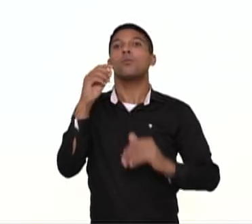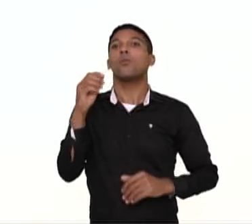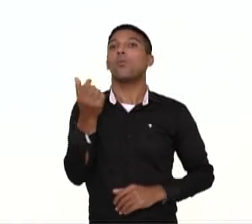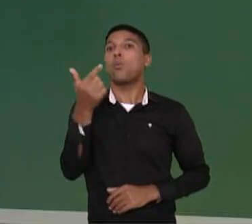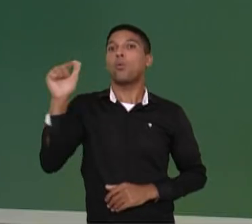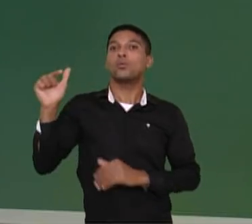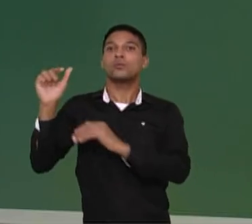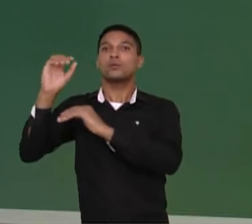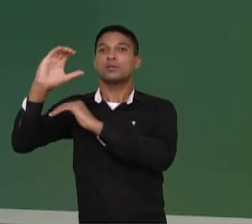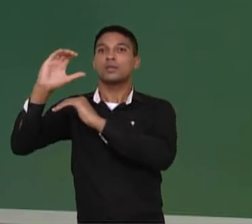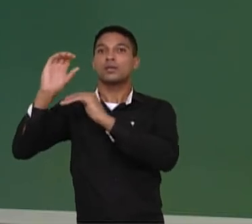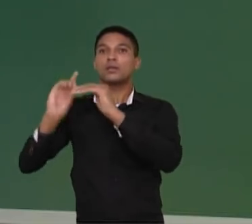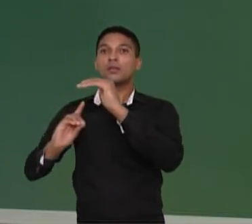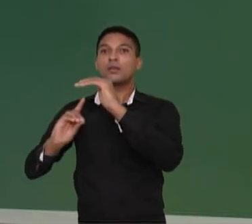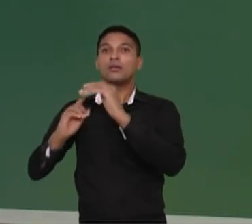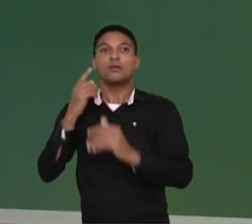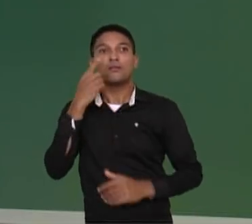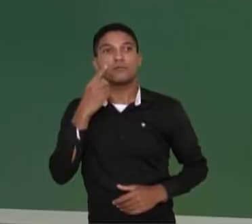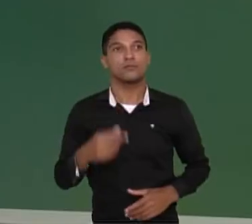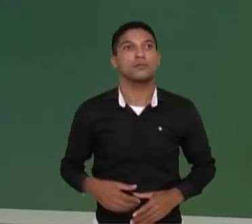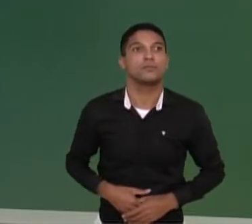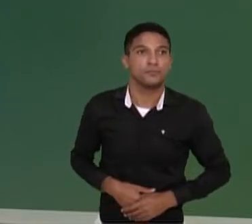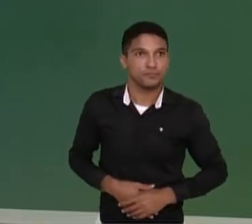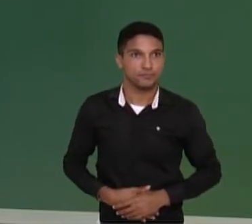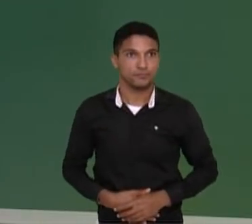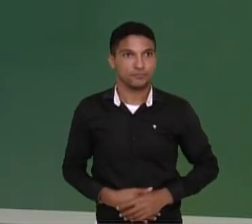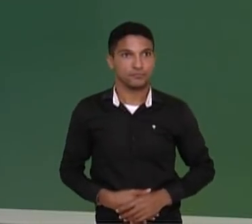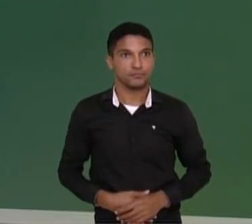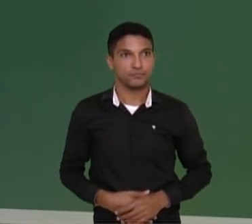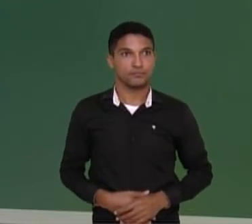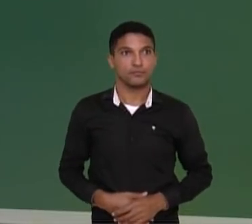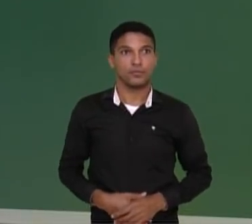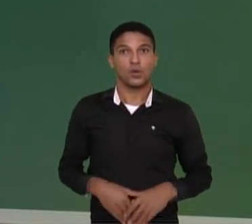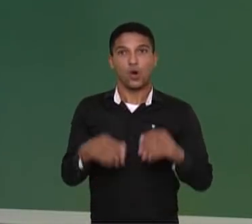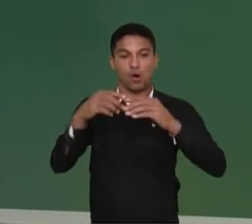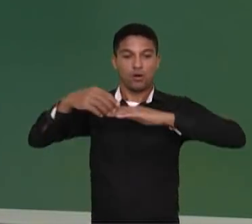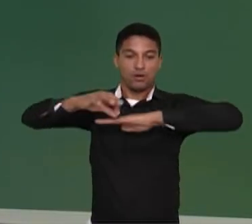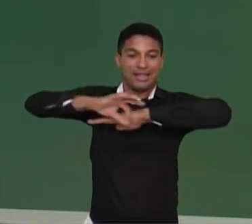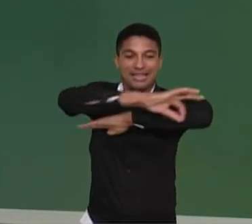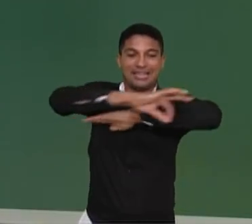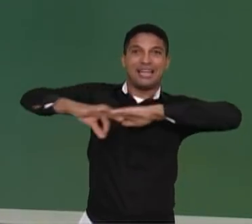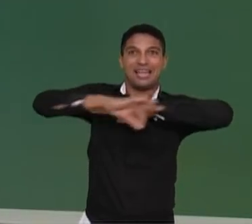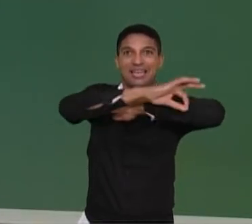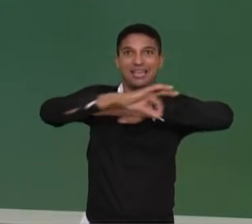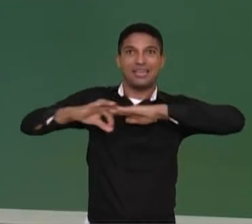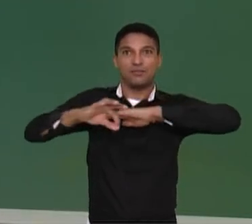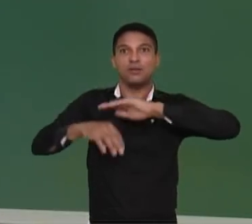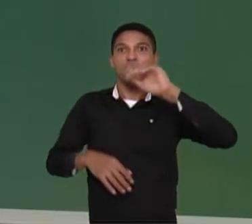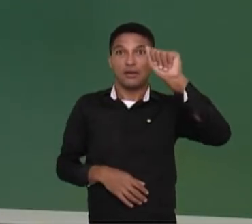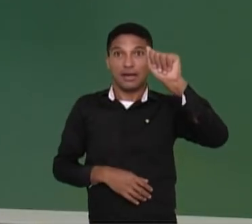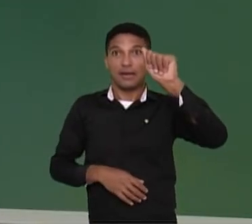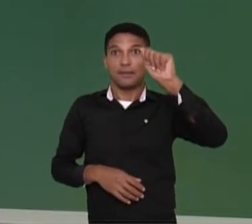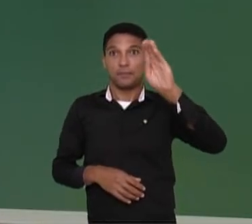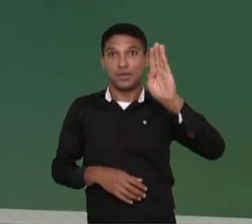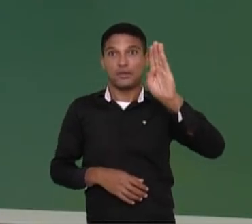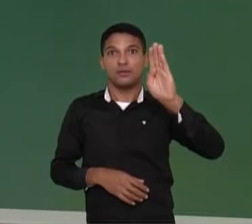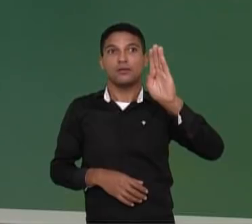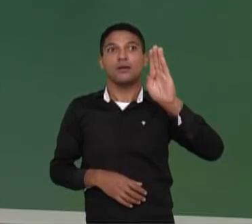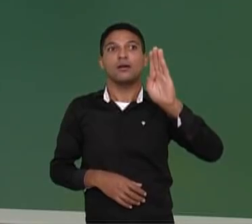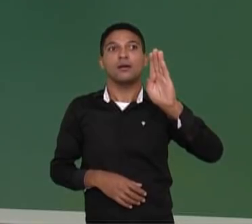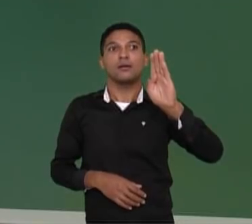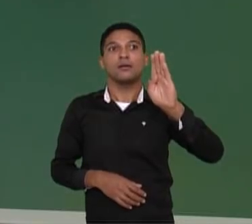quantos centímetros? Tem 3 centímetros. E o CD tem quanto? Tem 6 centímetros. Nesse